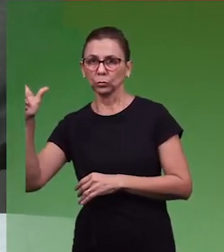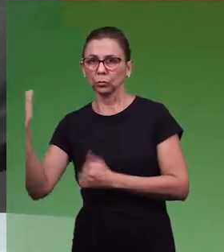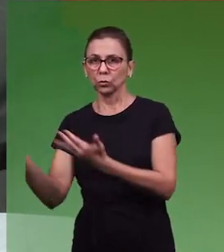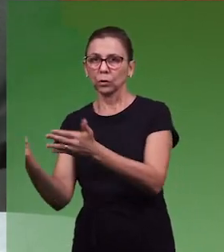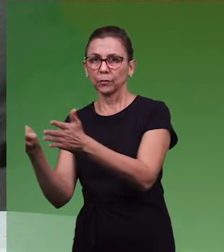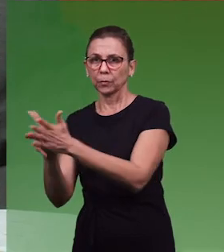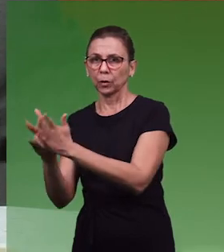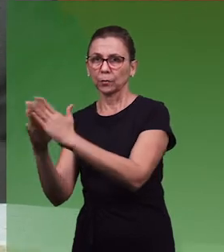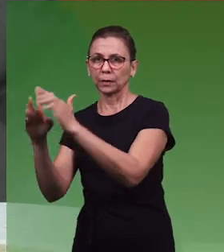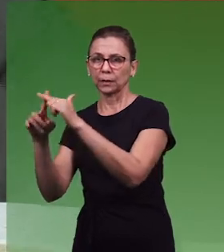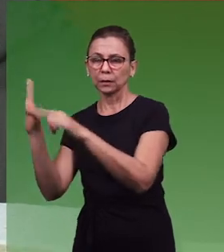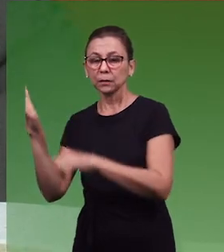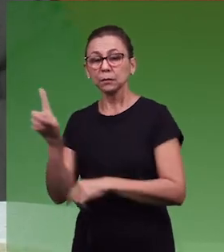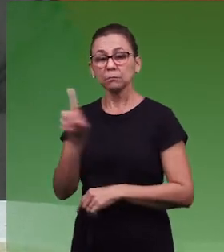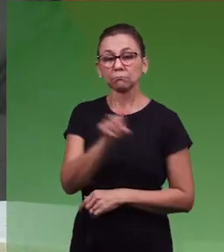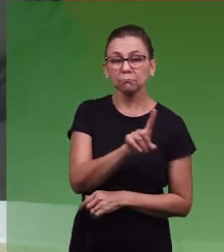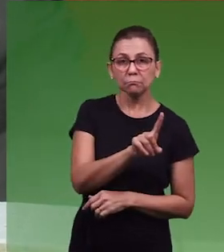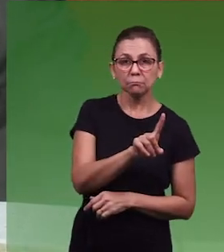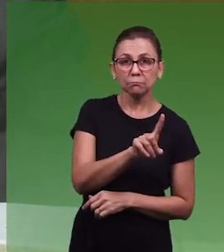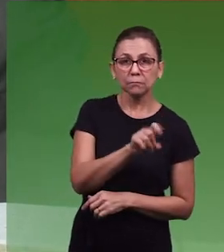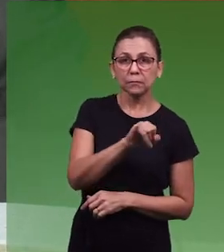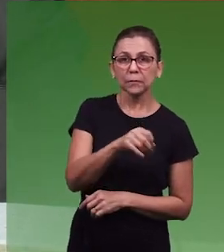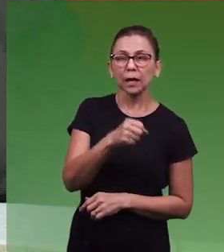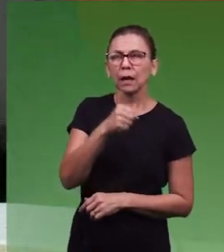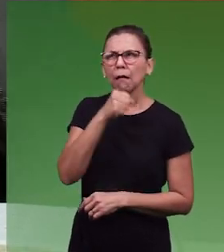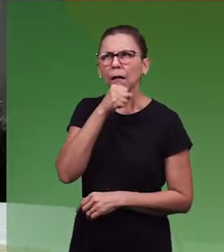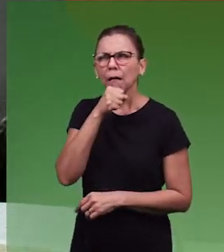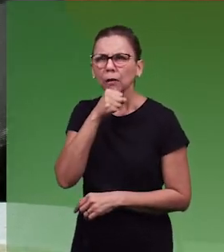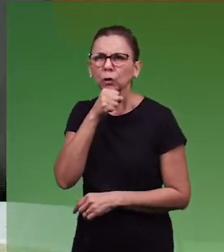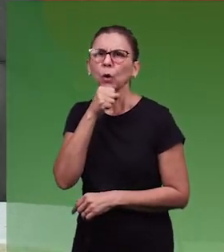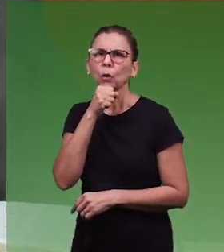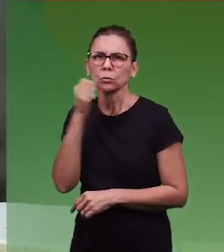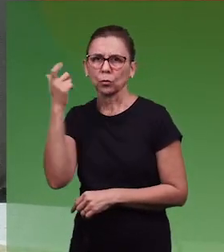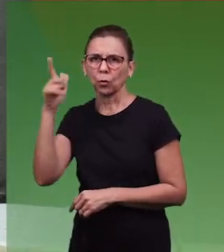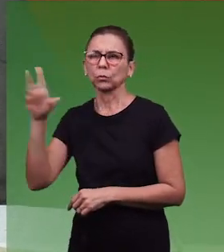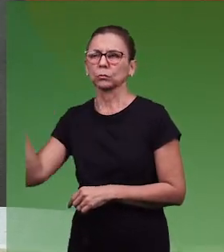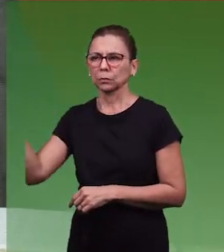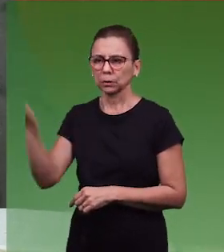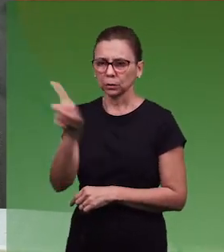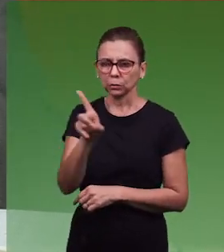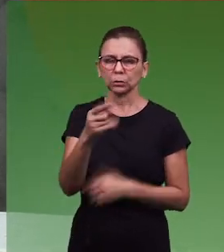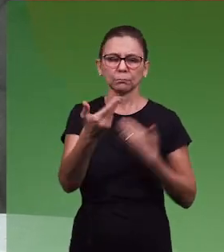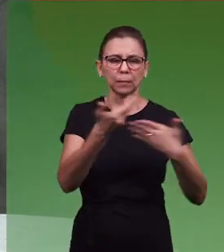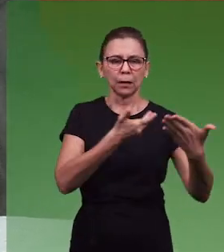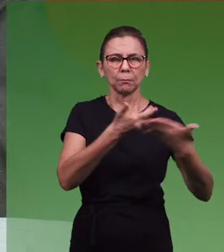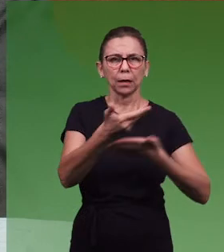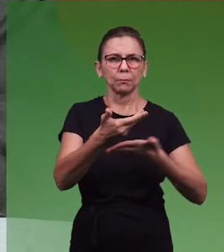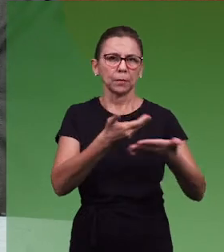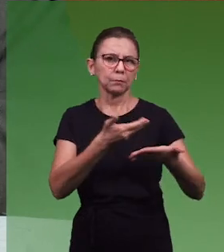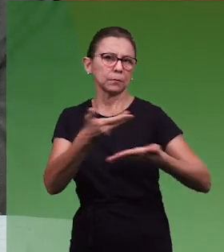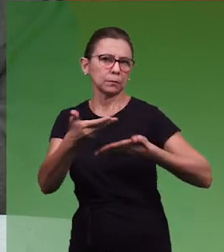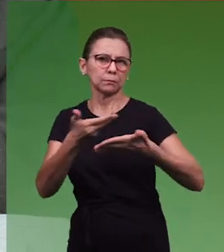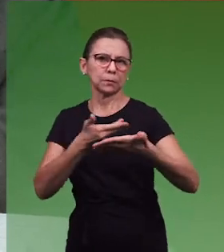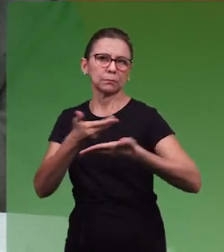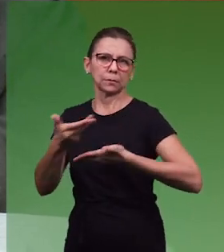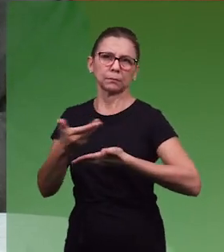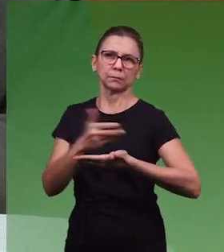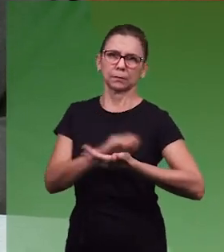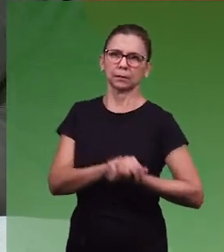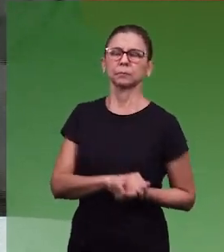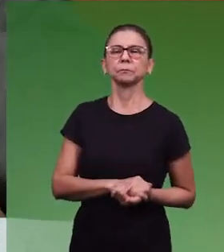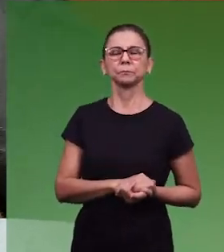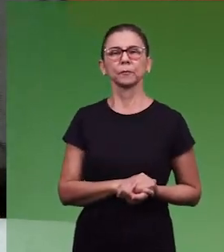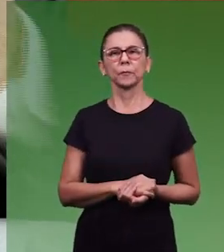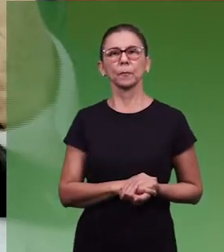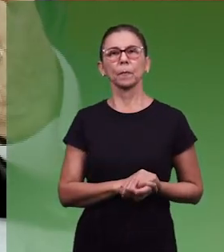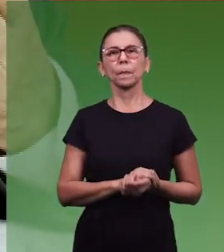melhor pessoa para assistir um idoso? Outro idoso. Entrou uma senhora. Outra senhora. E assim por diante. Assente do lado dela.